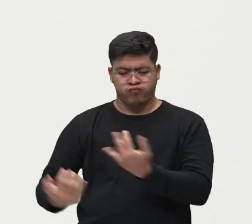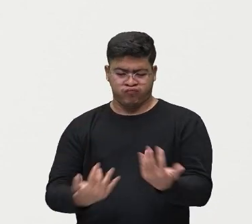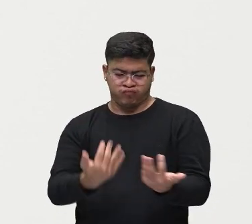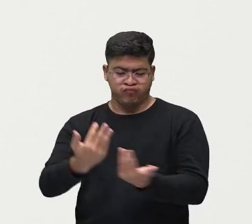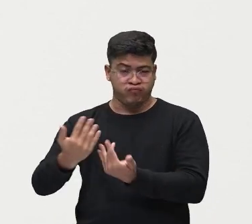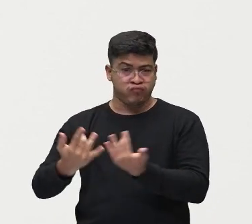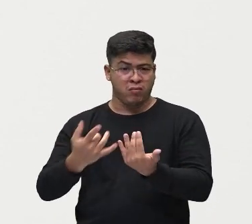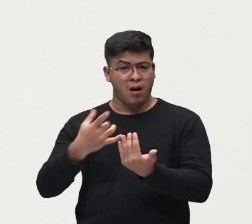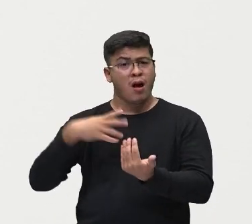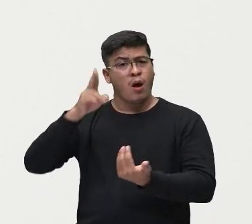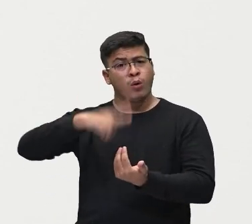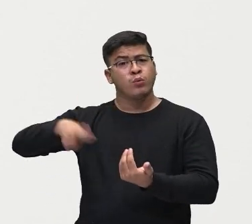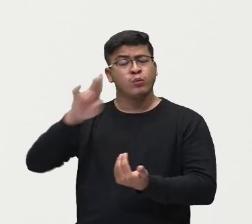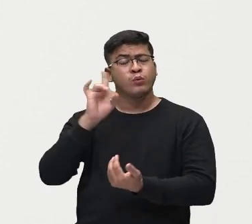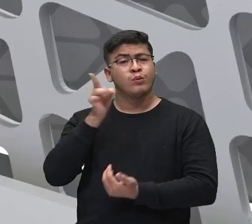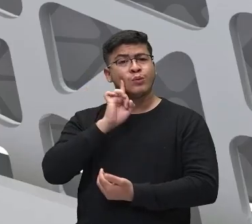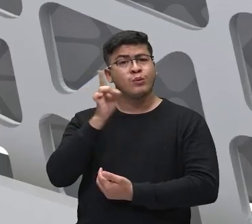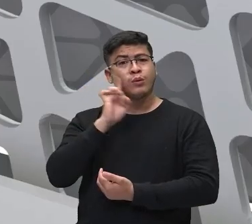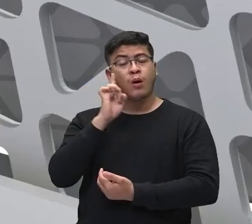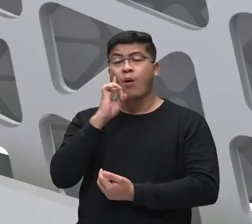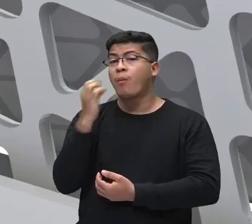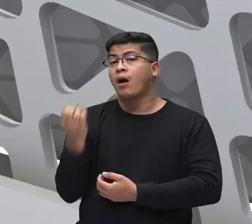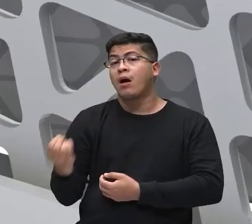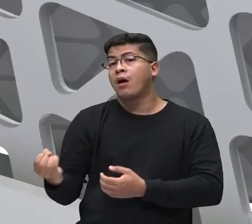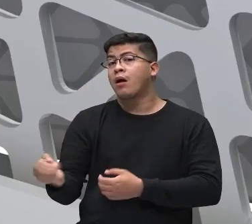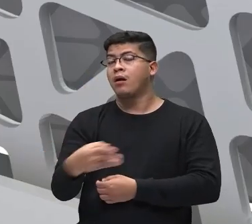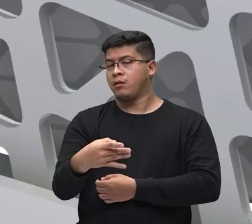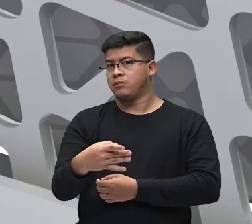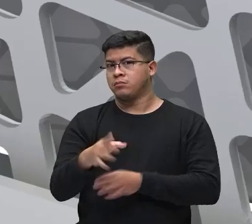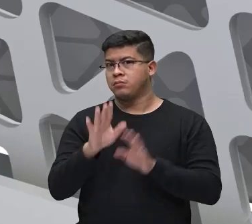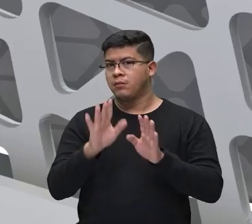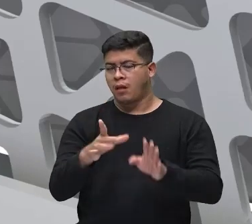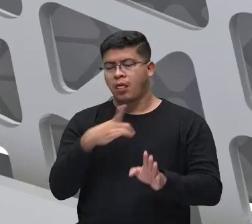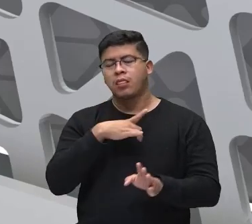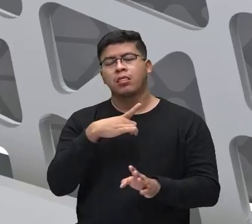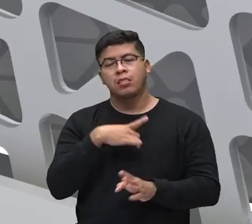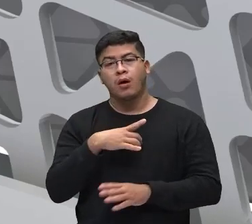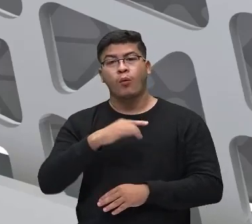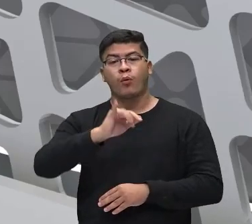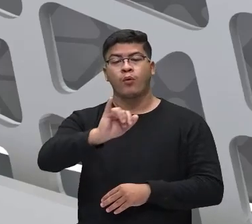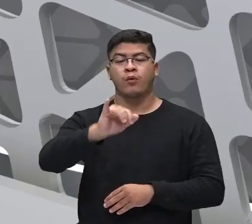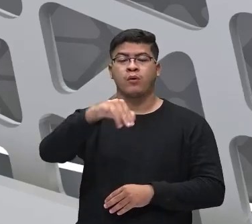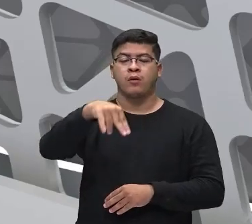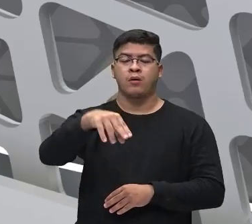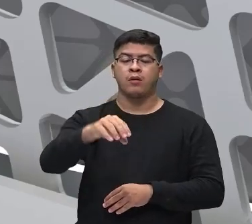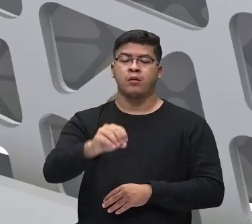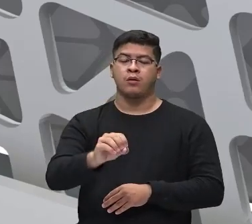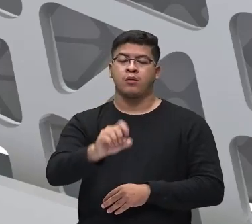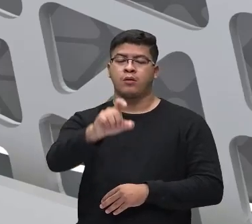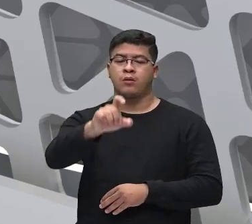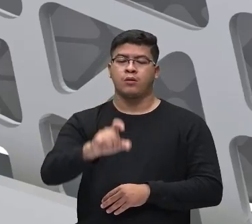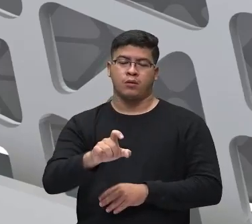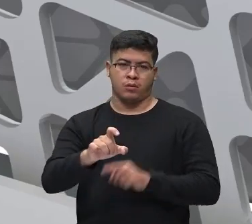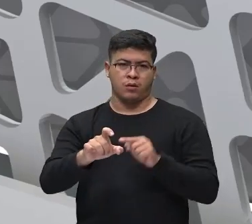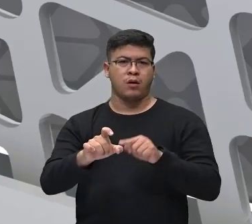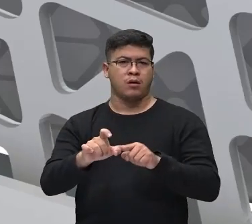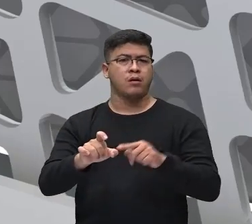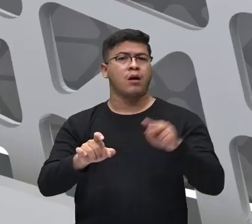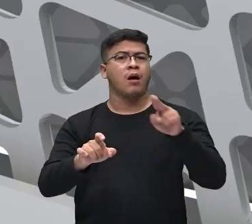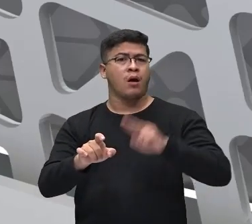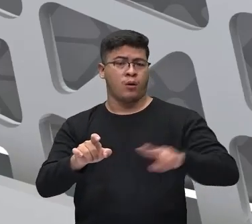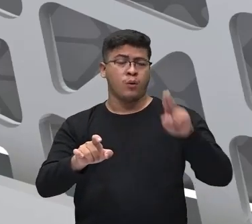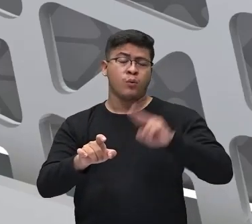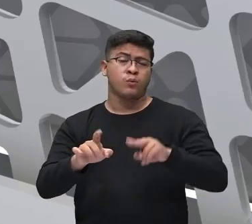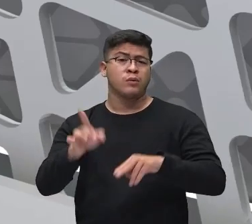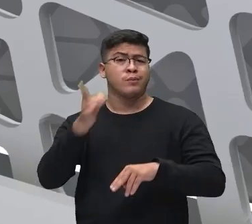os utensílios que eles vão ser criados, né? A gente tem o aço inox, que é muito utilizado em residências, em